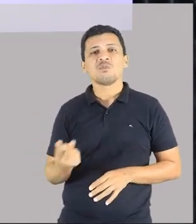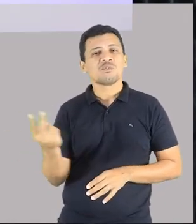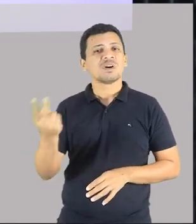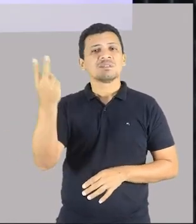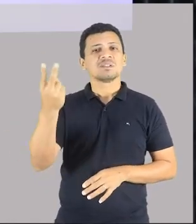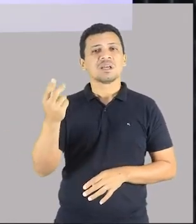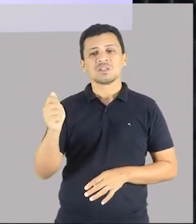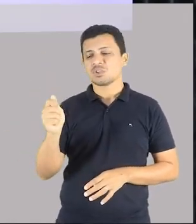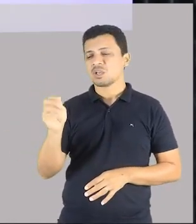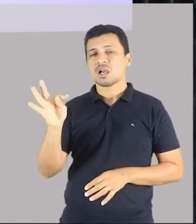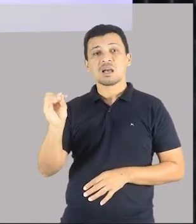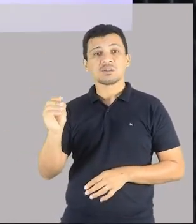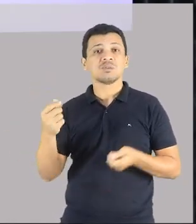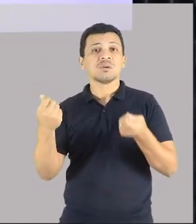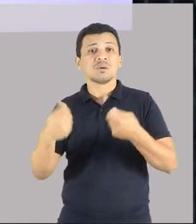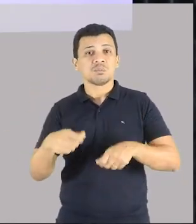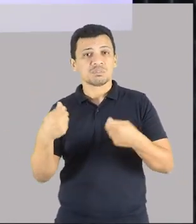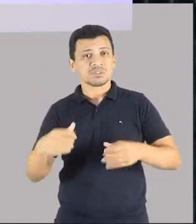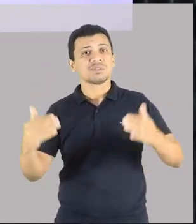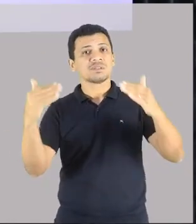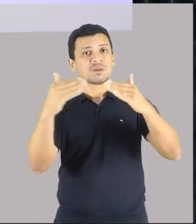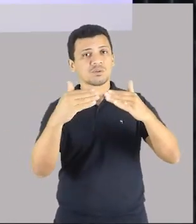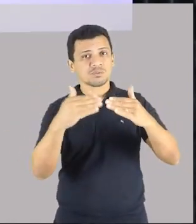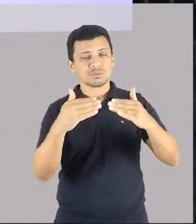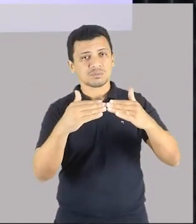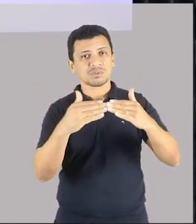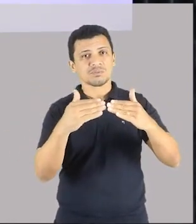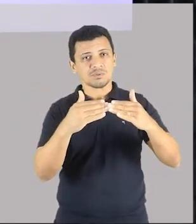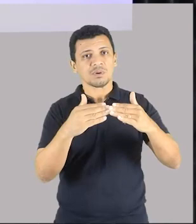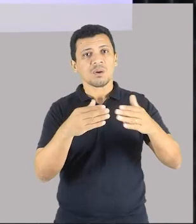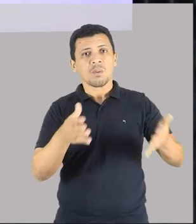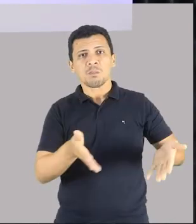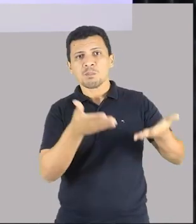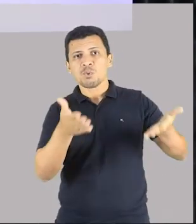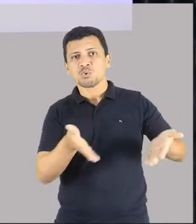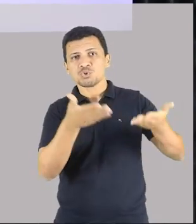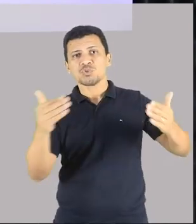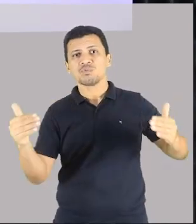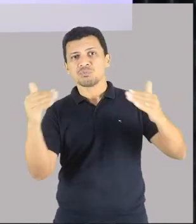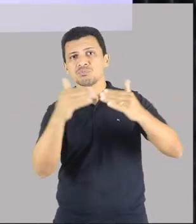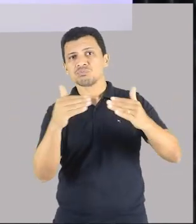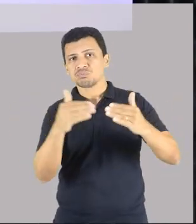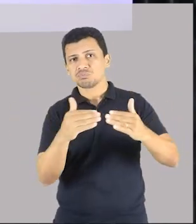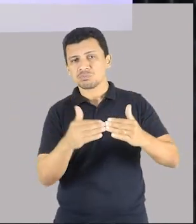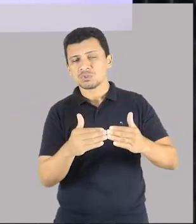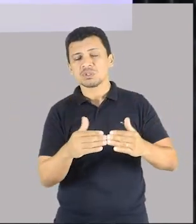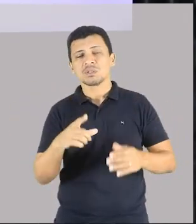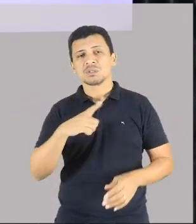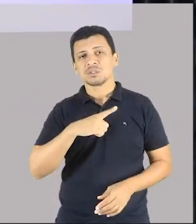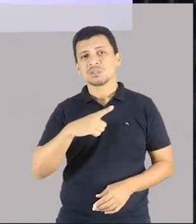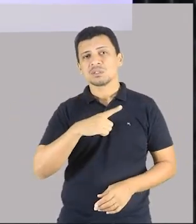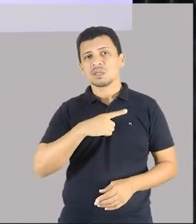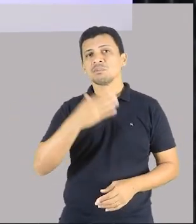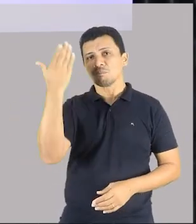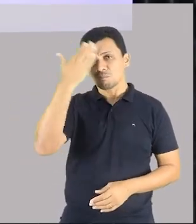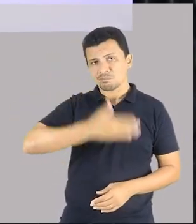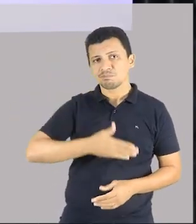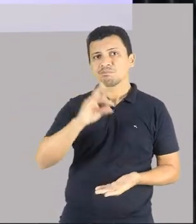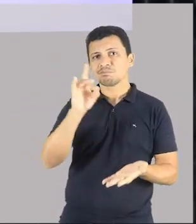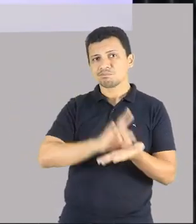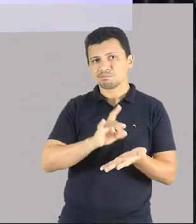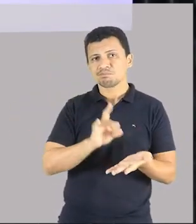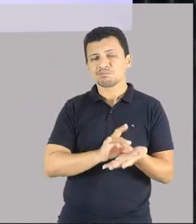administrativo depende da correspondência, ou seja, tem que corresponder o motivo nele exposto e a existência concreta